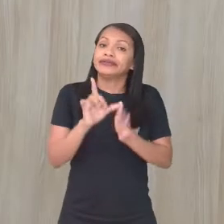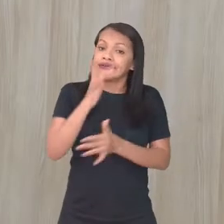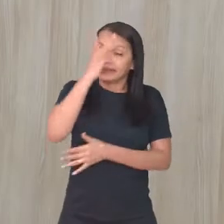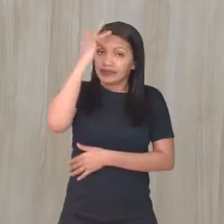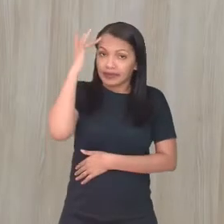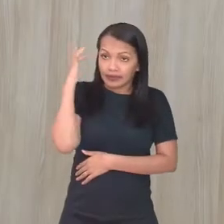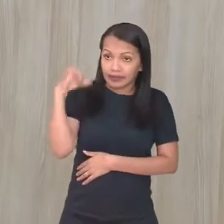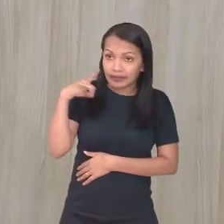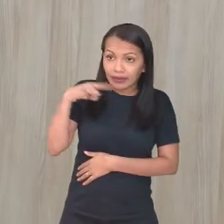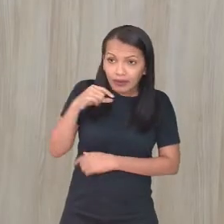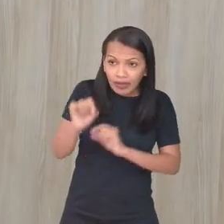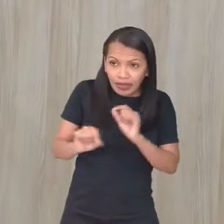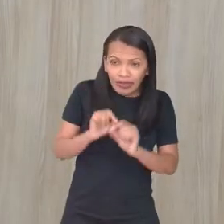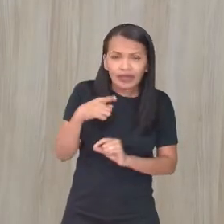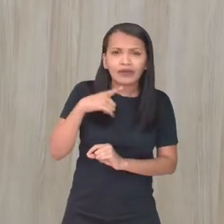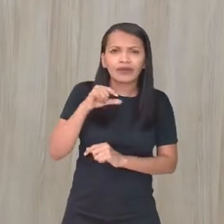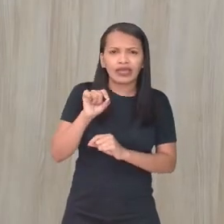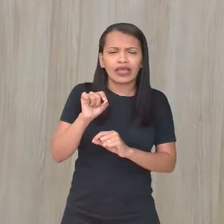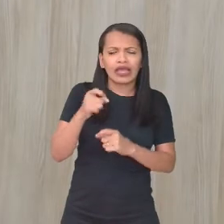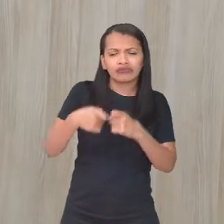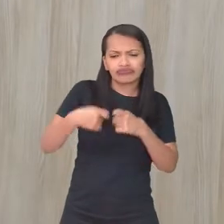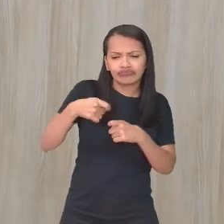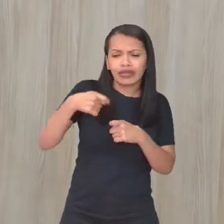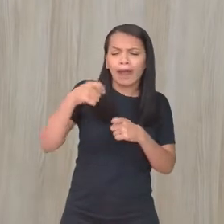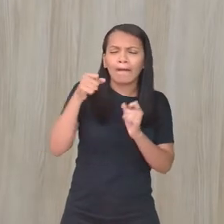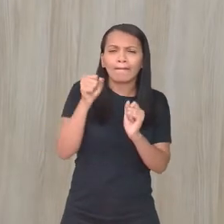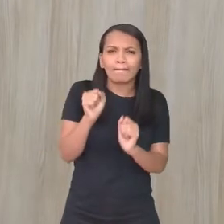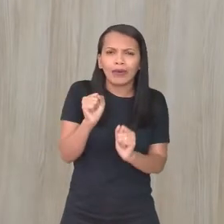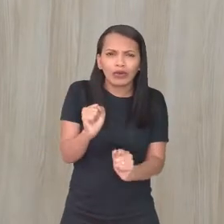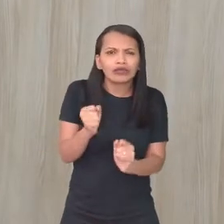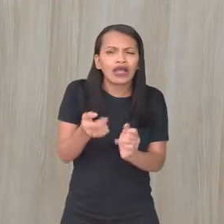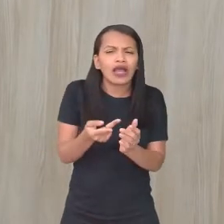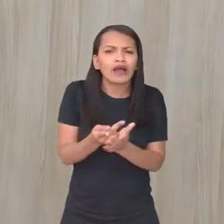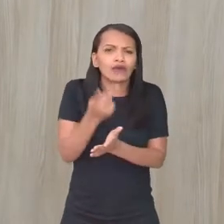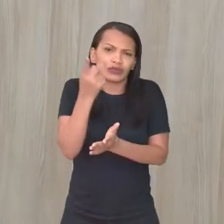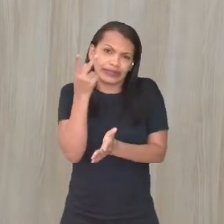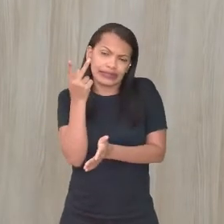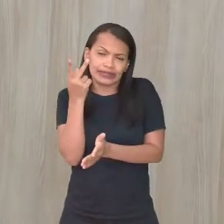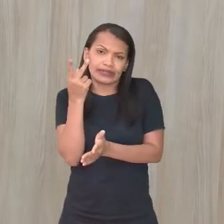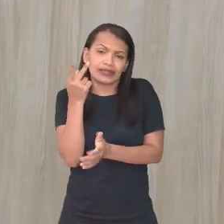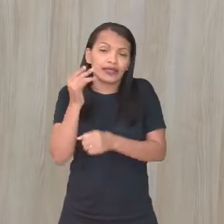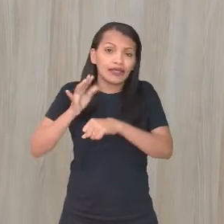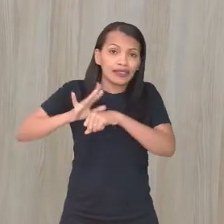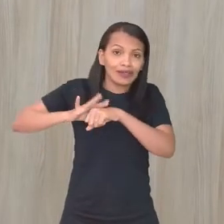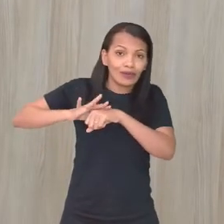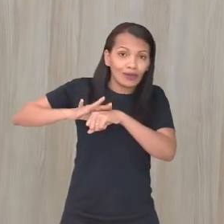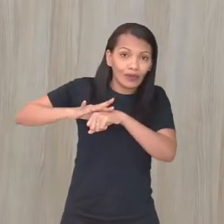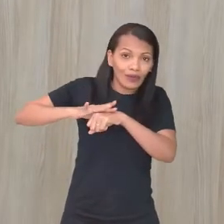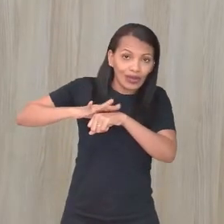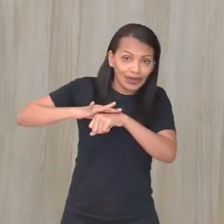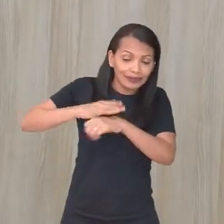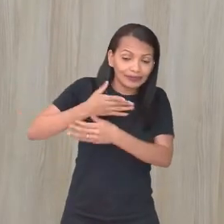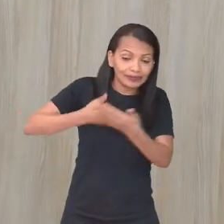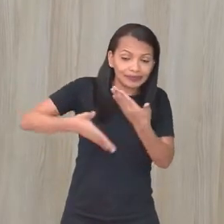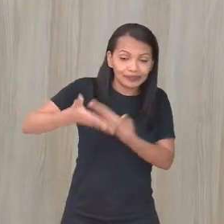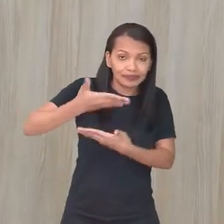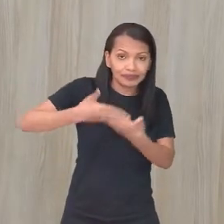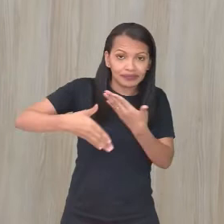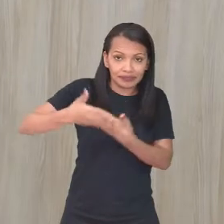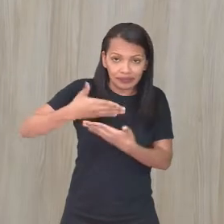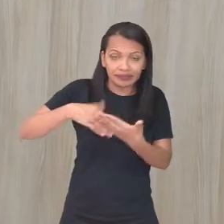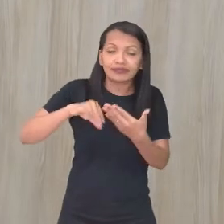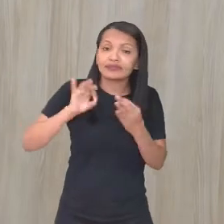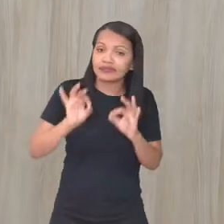de doenças, tem várias infecções. A pessoa pode não manifestar a doença, mas está infectada e se relaciona com outra pessoa que não tem a